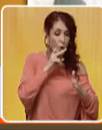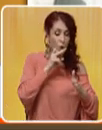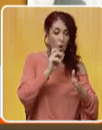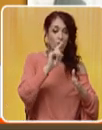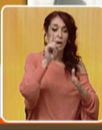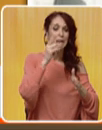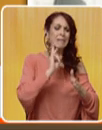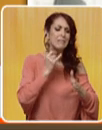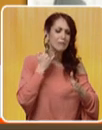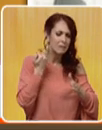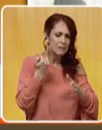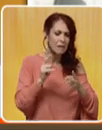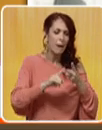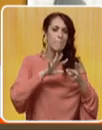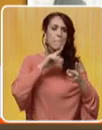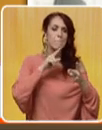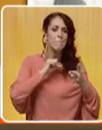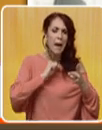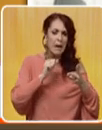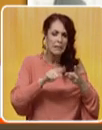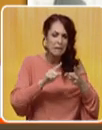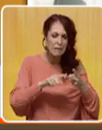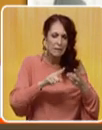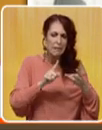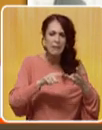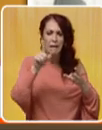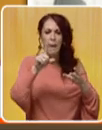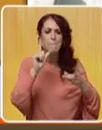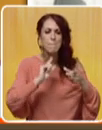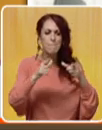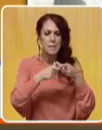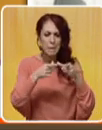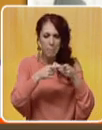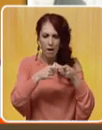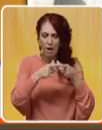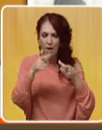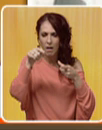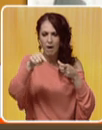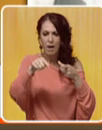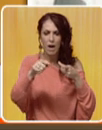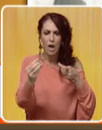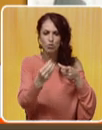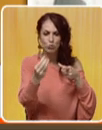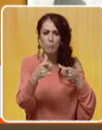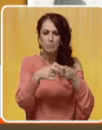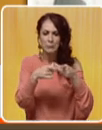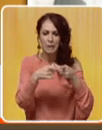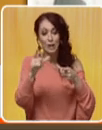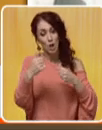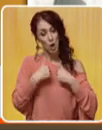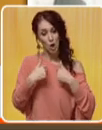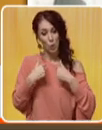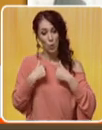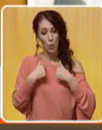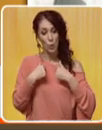depois tenho tias tenho a minha mãe ali tenho as primas todas tenho aqui as duas miúdas que eram primas e cá estou